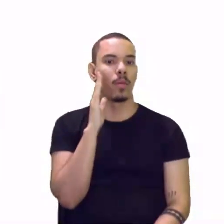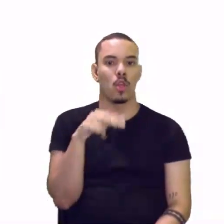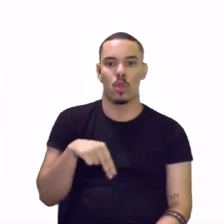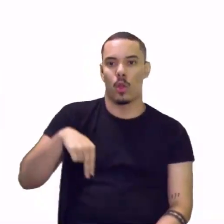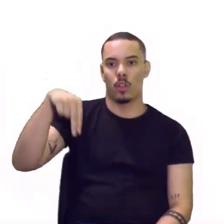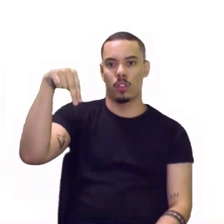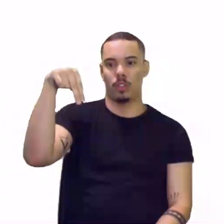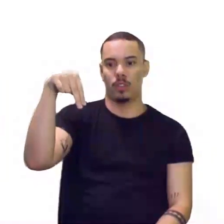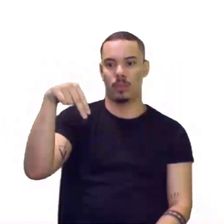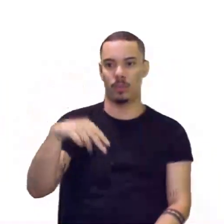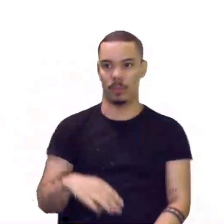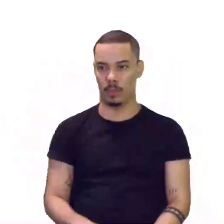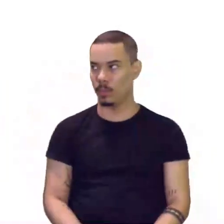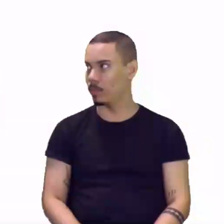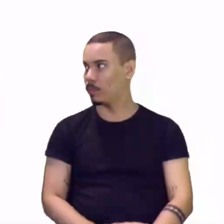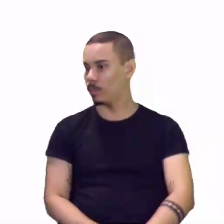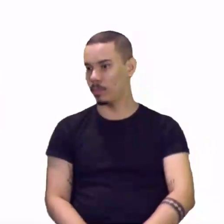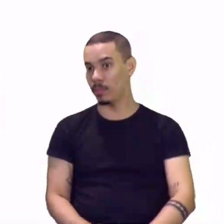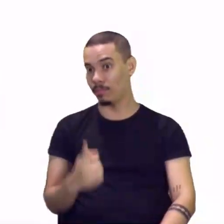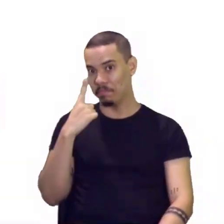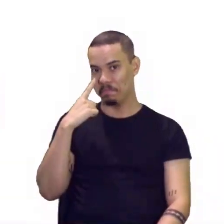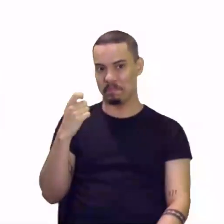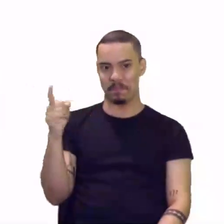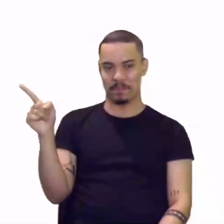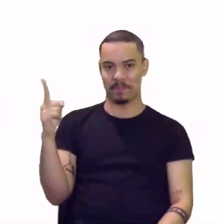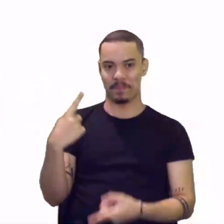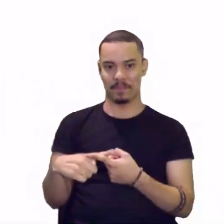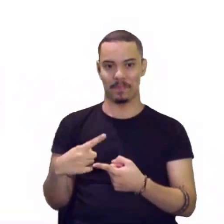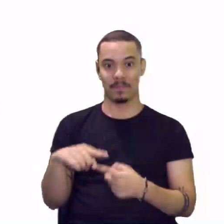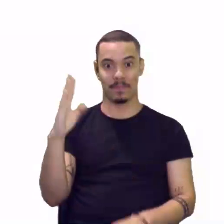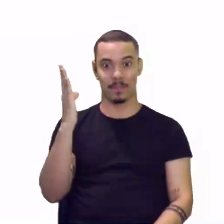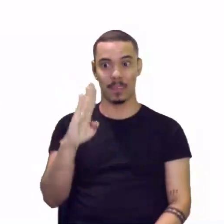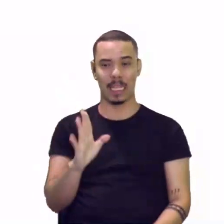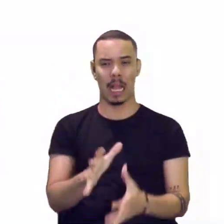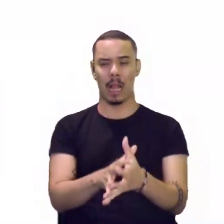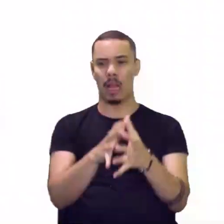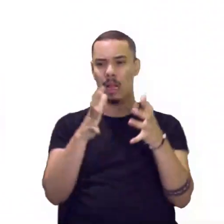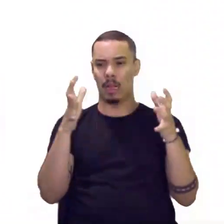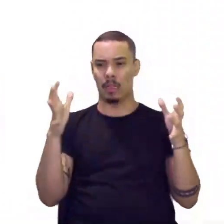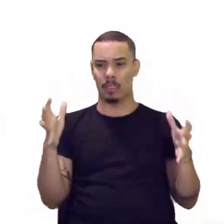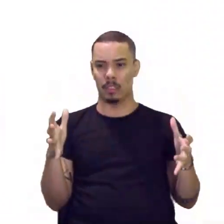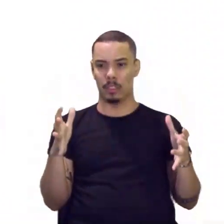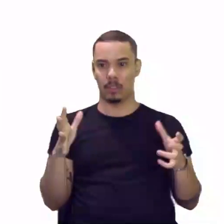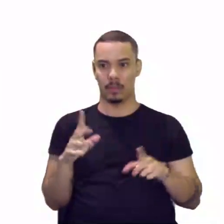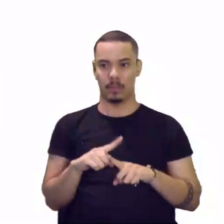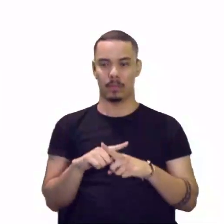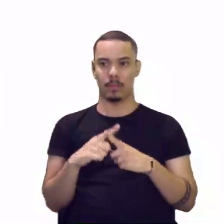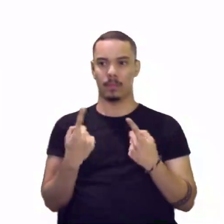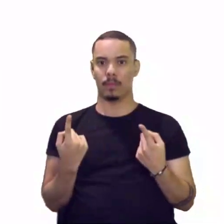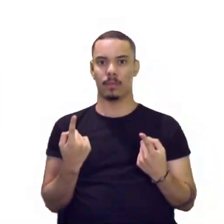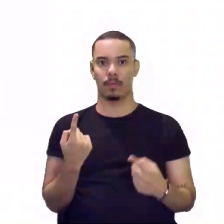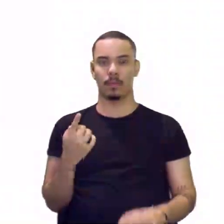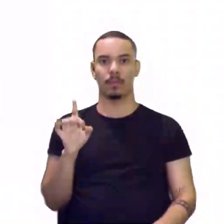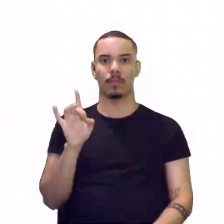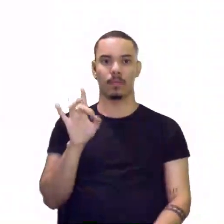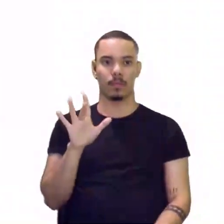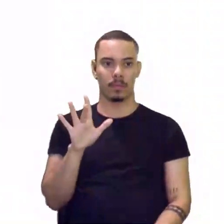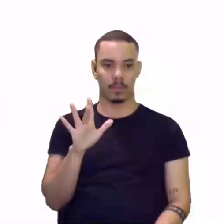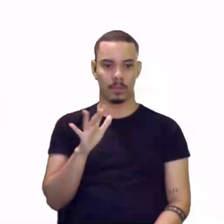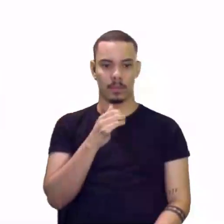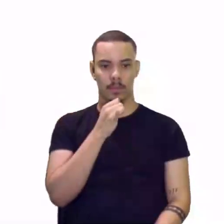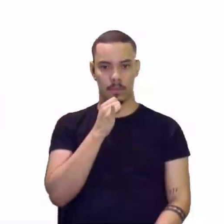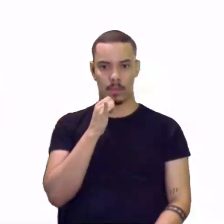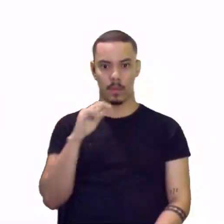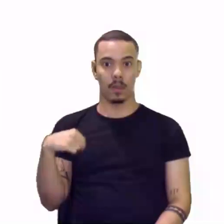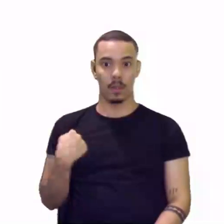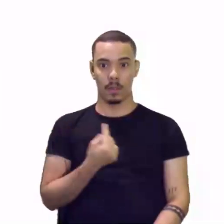hemisfério norte. Interessante, né, que o Brasil é tão grande que nós estamos